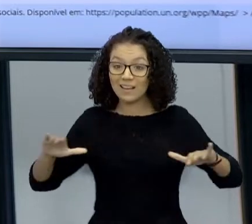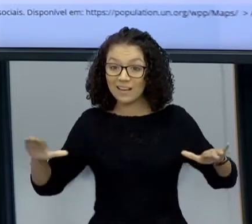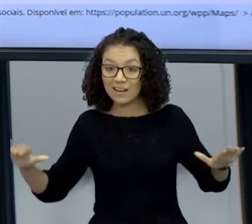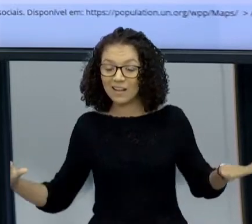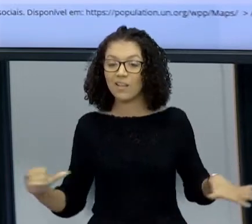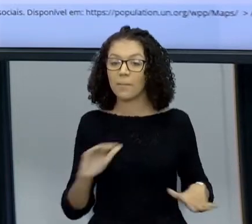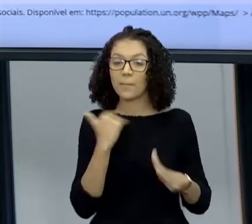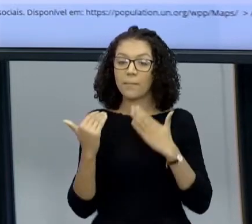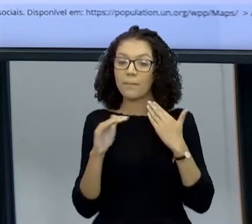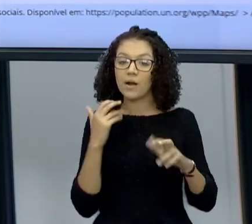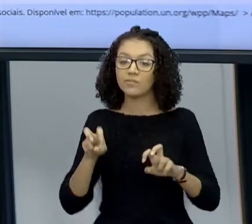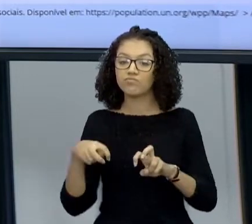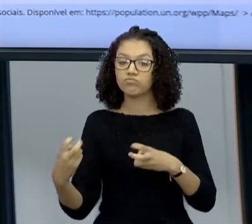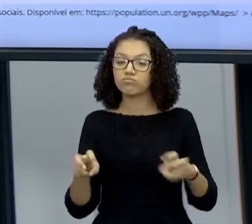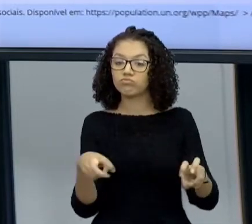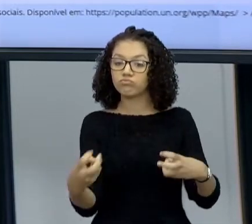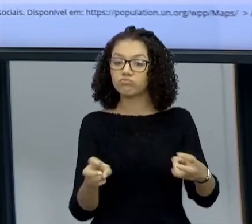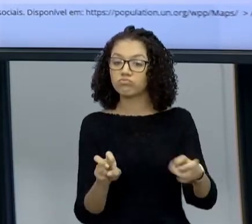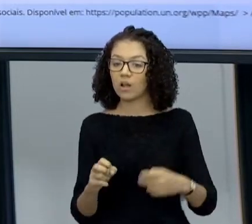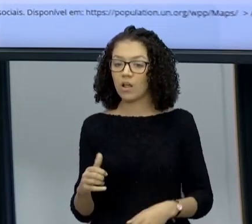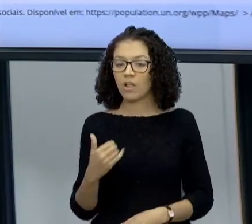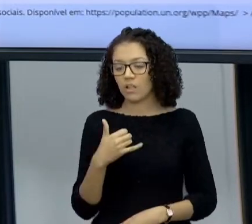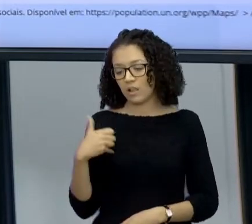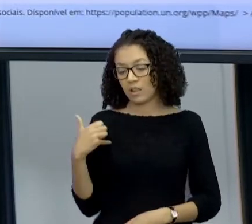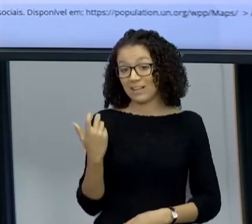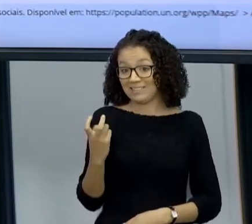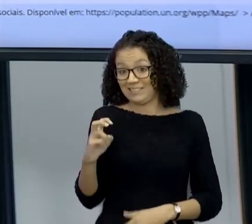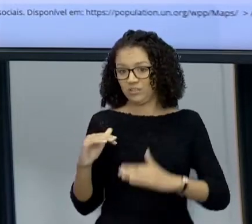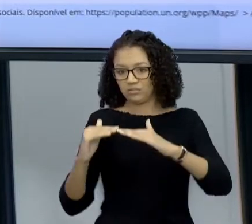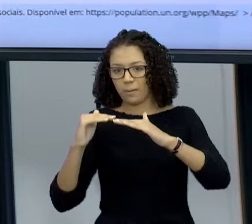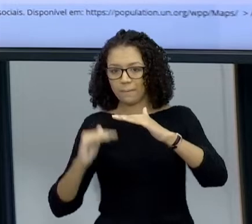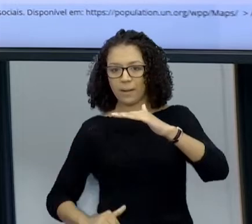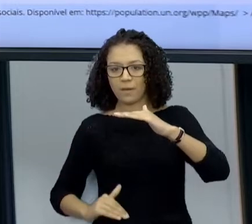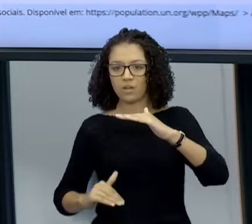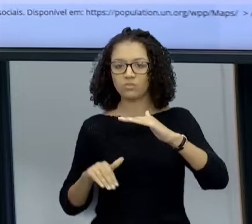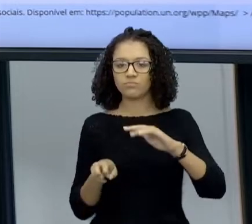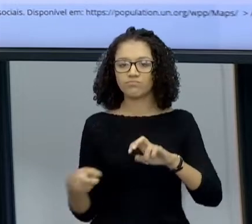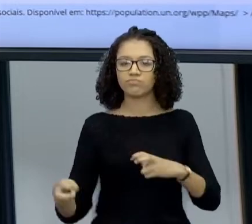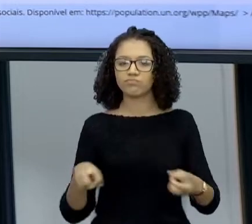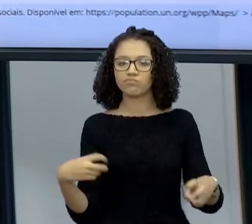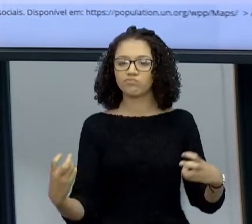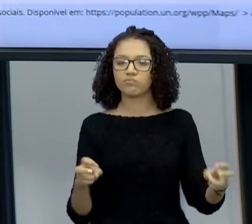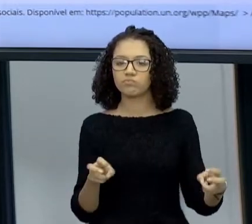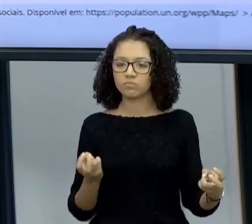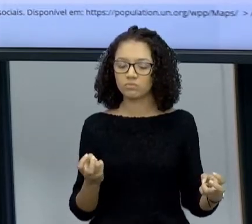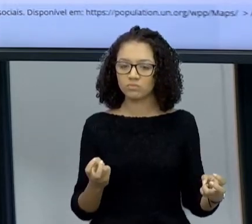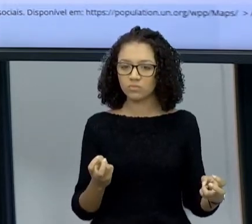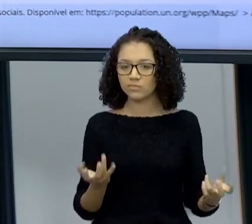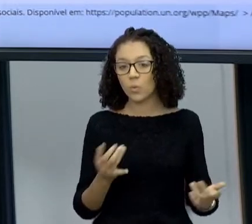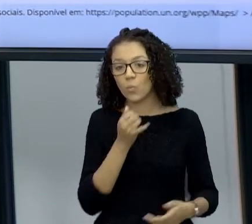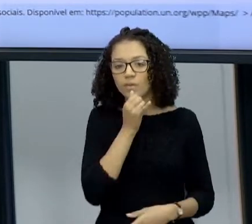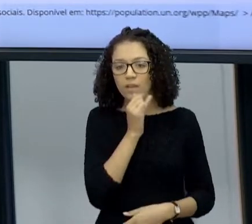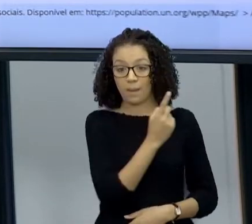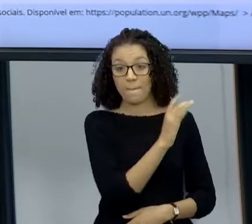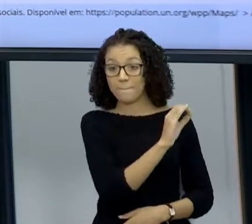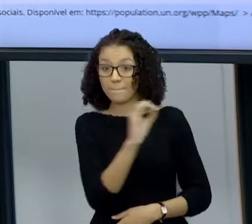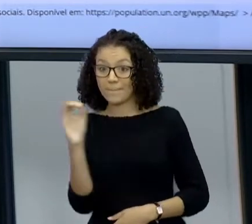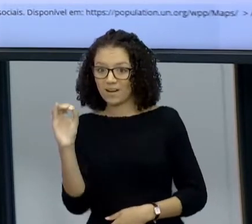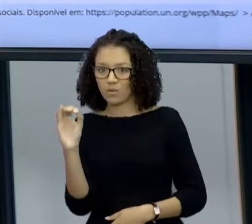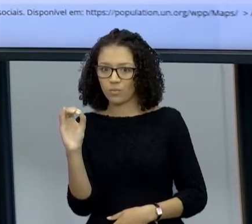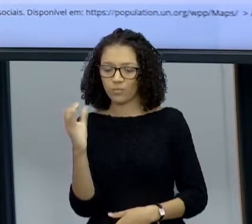aí 5 anos de idade e acabam morrendo em relação aí a cada 1.000 crianças aí que nasceram. Então, são